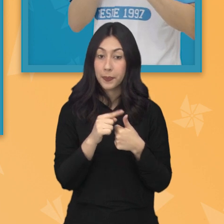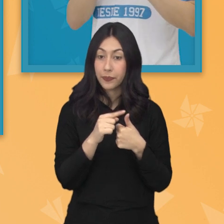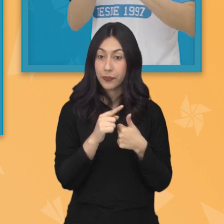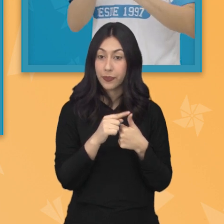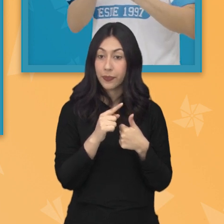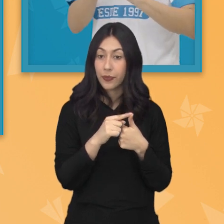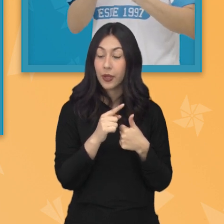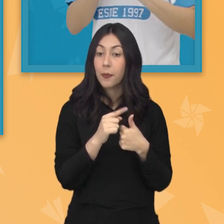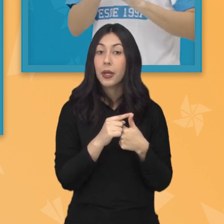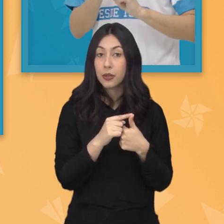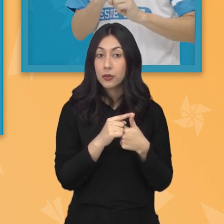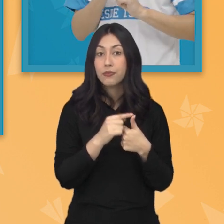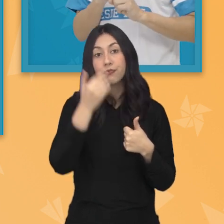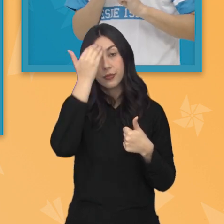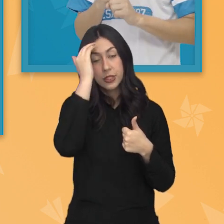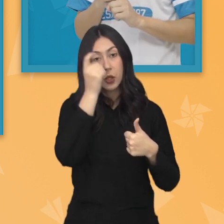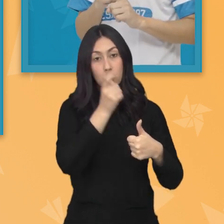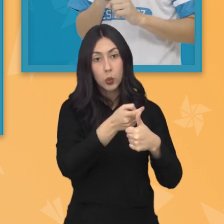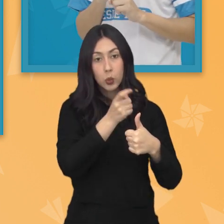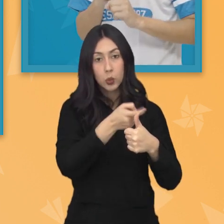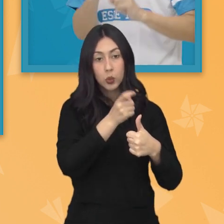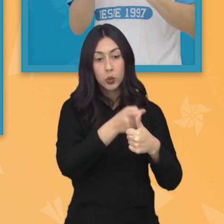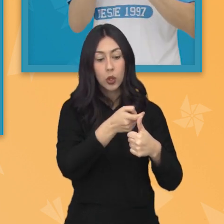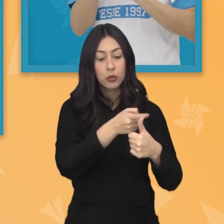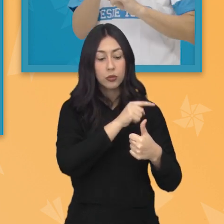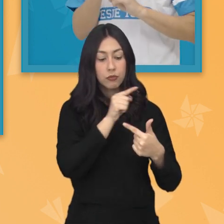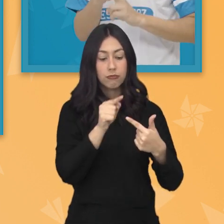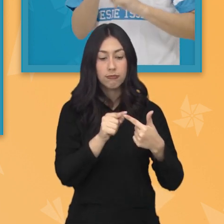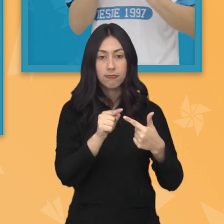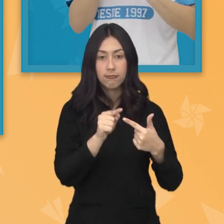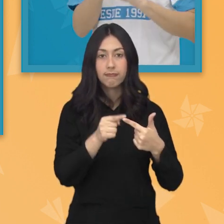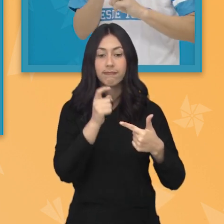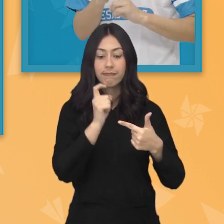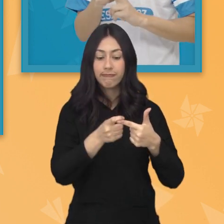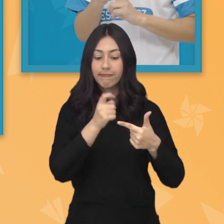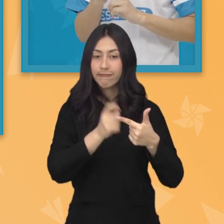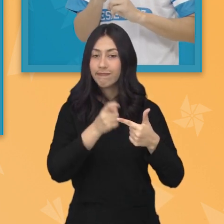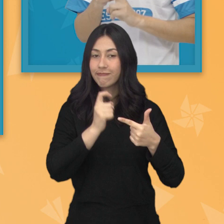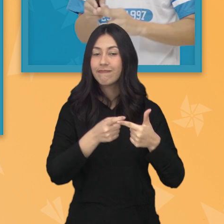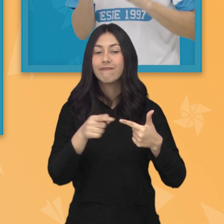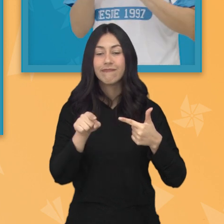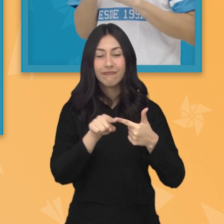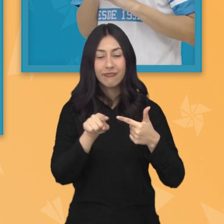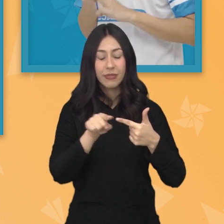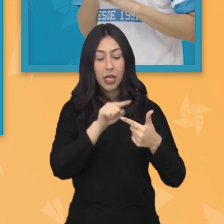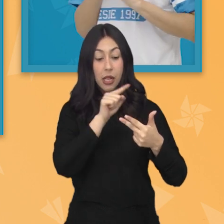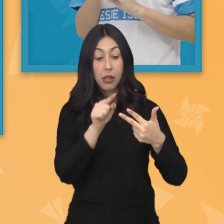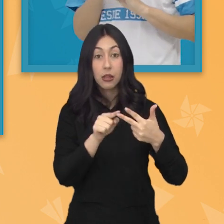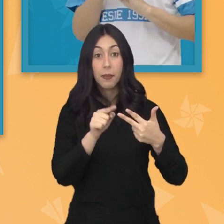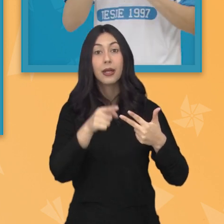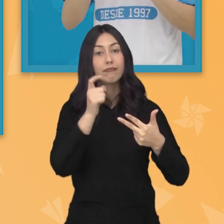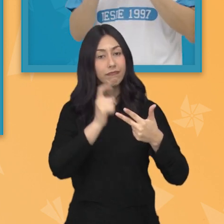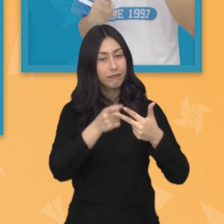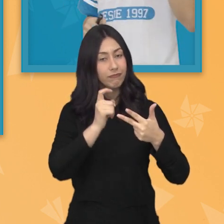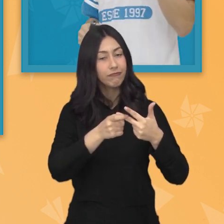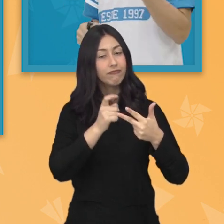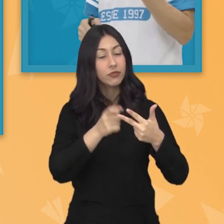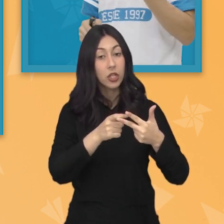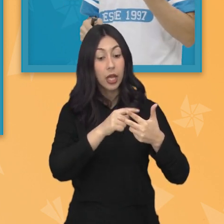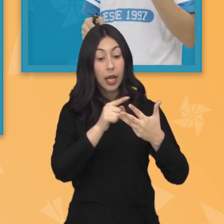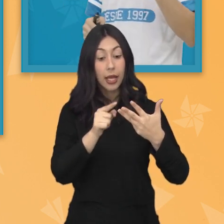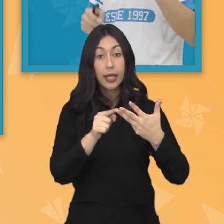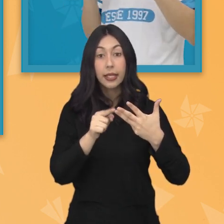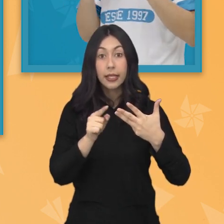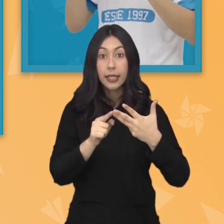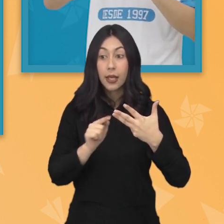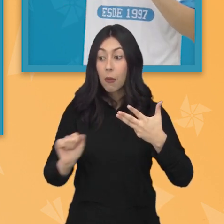conseguiu compreender que estava em estado sólido ainda, na segunda também concluímos que está no estado sólido, na terceira também, e enquanto na quarta a gente